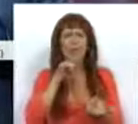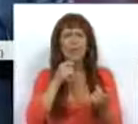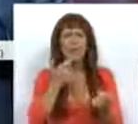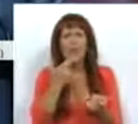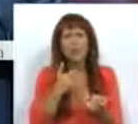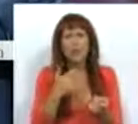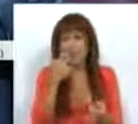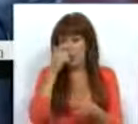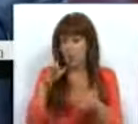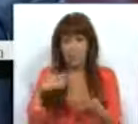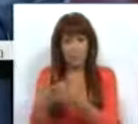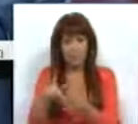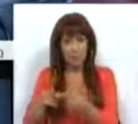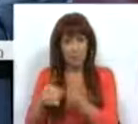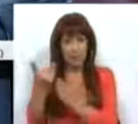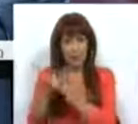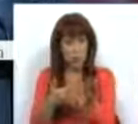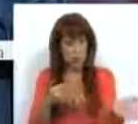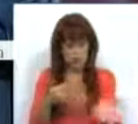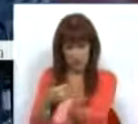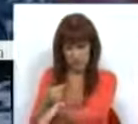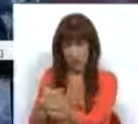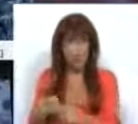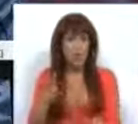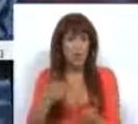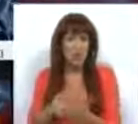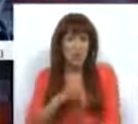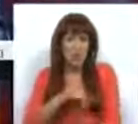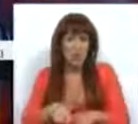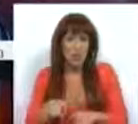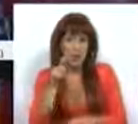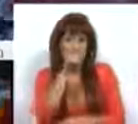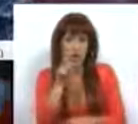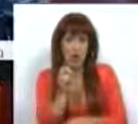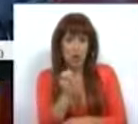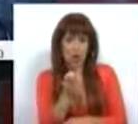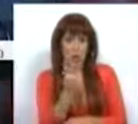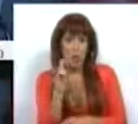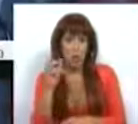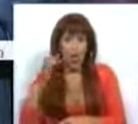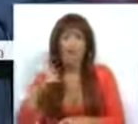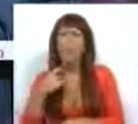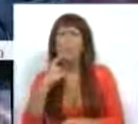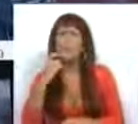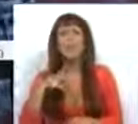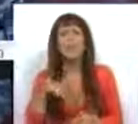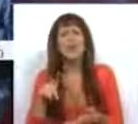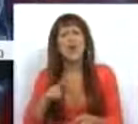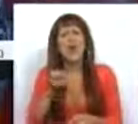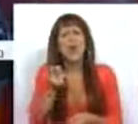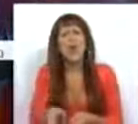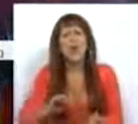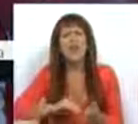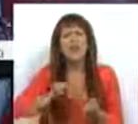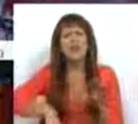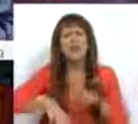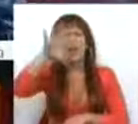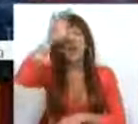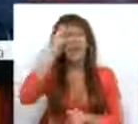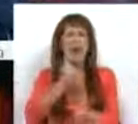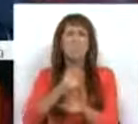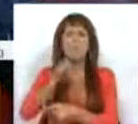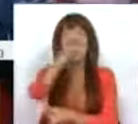nos proponentes deste mesmo projeto de resolução. Bastaria que o Sr. Deputado Carlos Zorrinho perguntasse ao ex-secretário de Estado Carlos